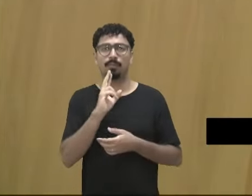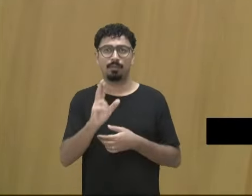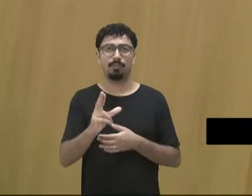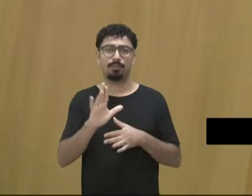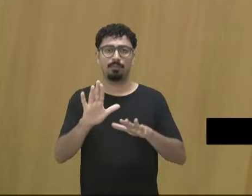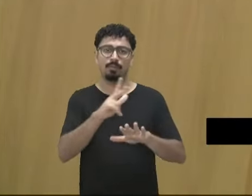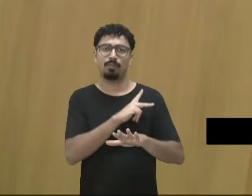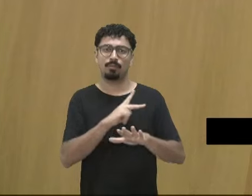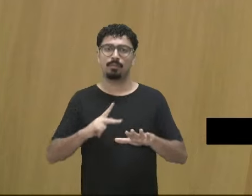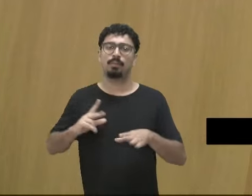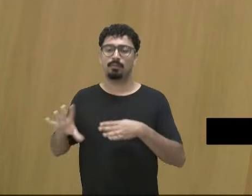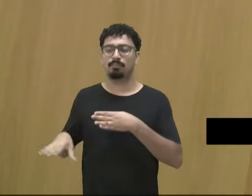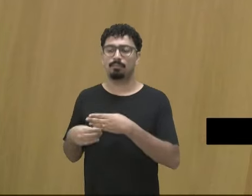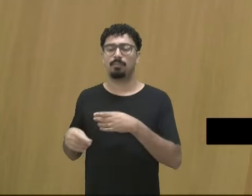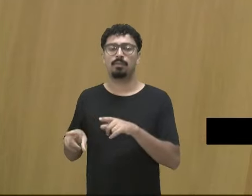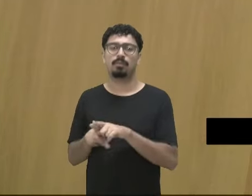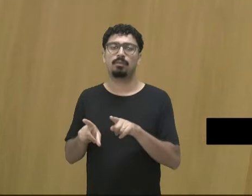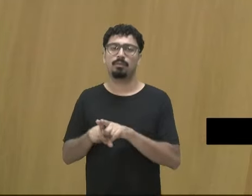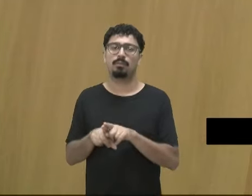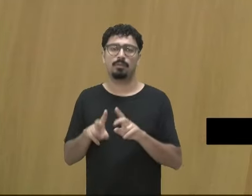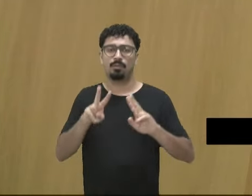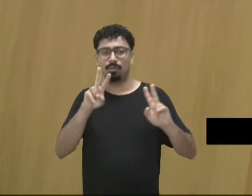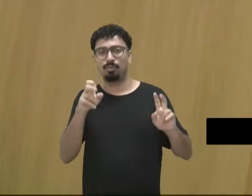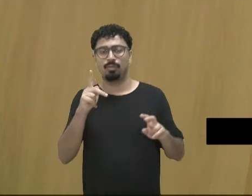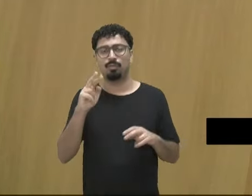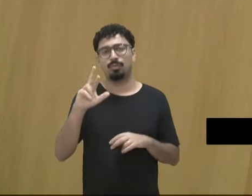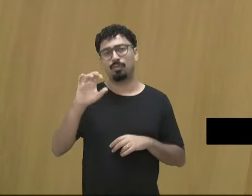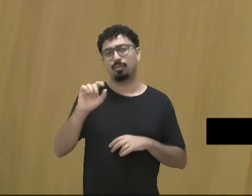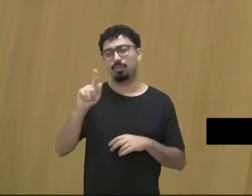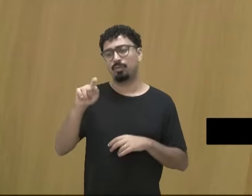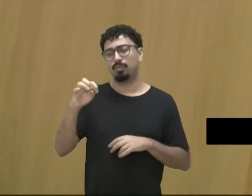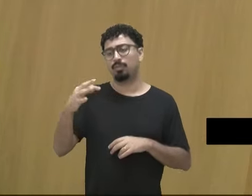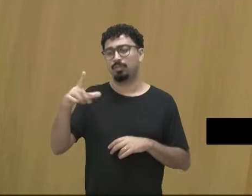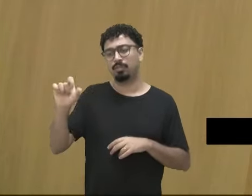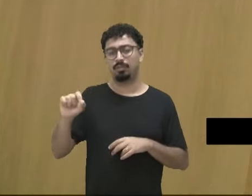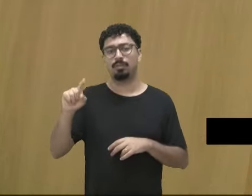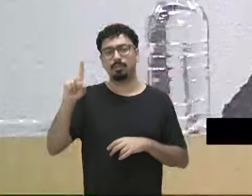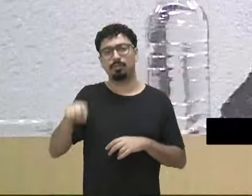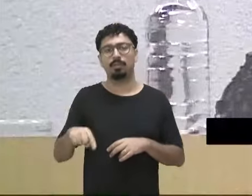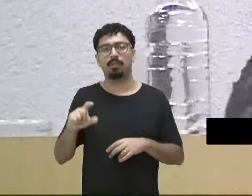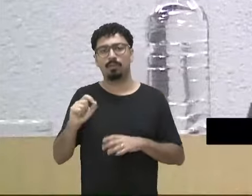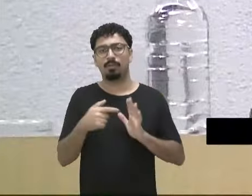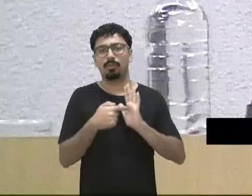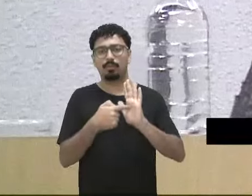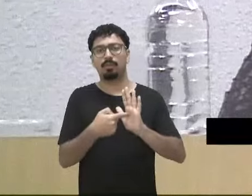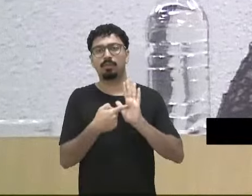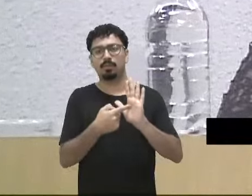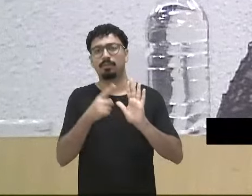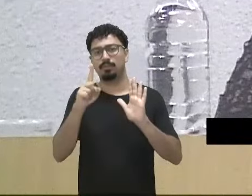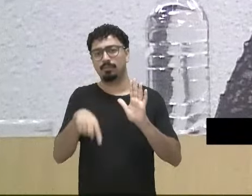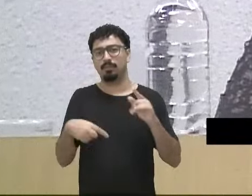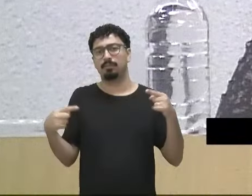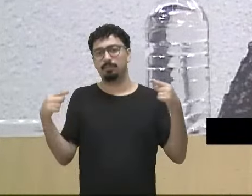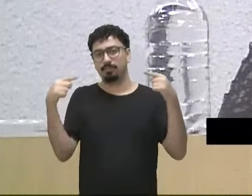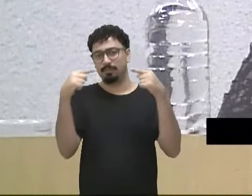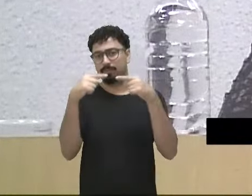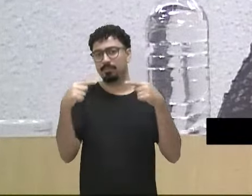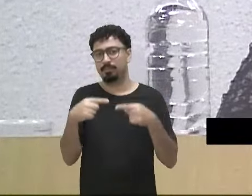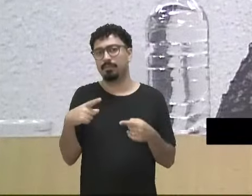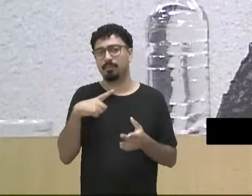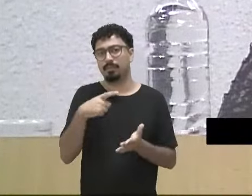presidente complementa aqui. Bom, com relação à progestão, né, o teor aqui da apresentação, ela está de acordo com o que exige,